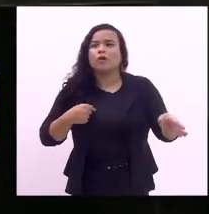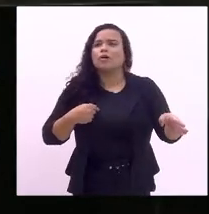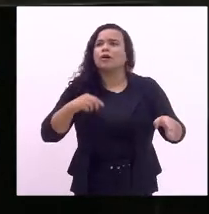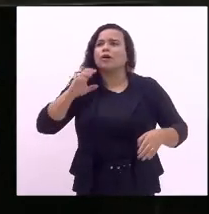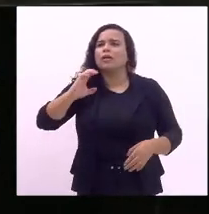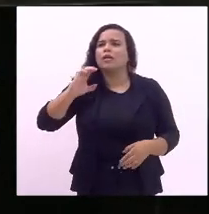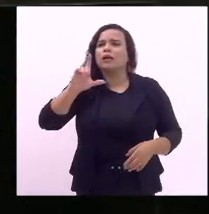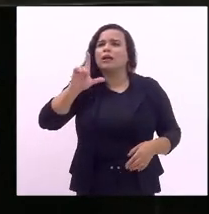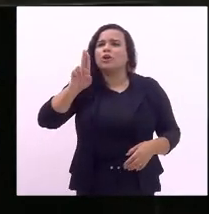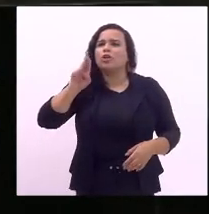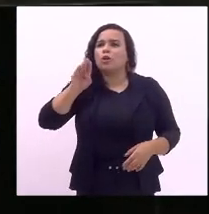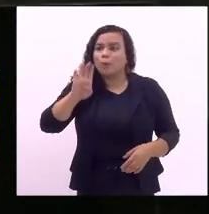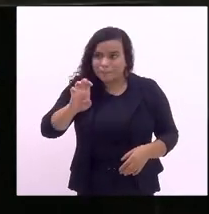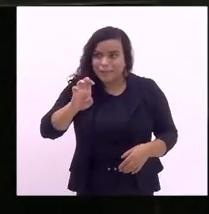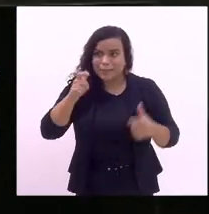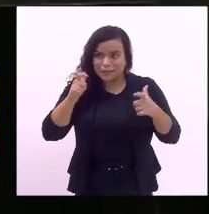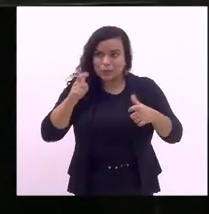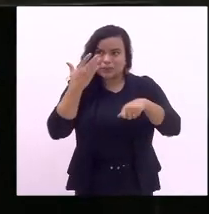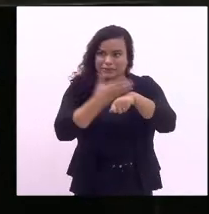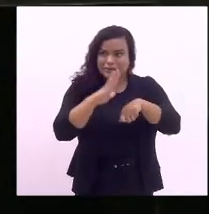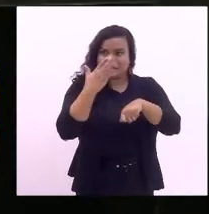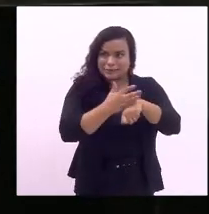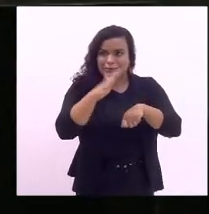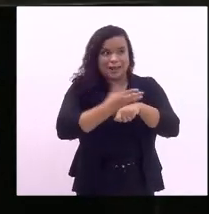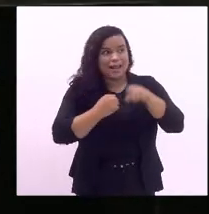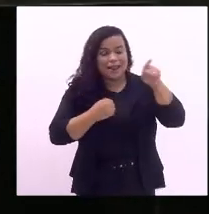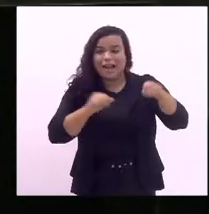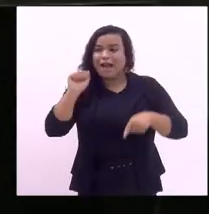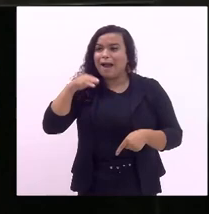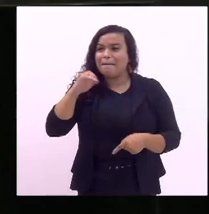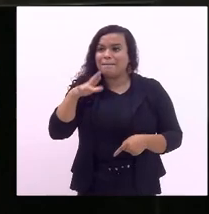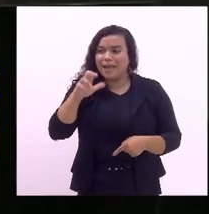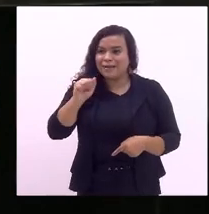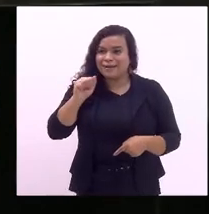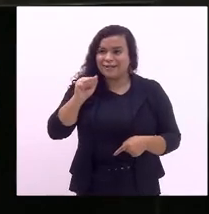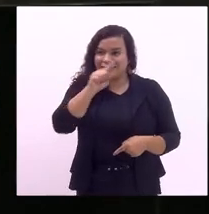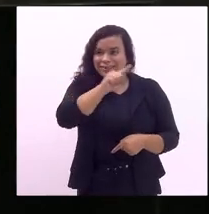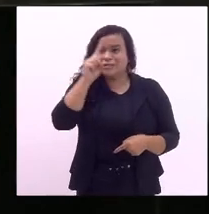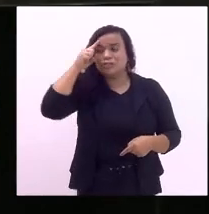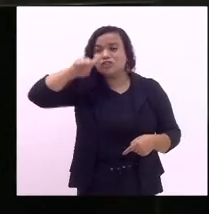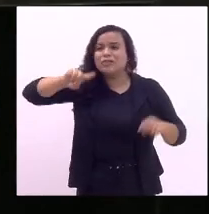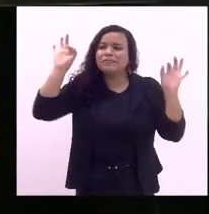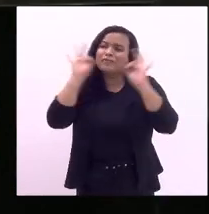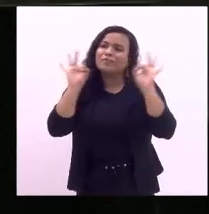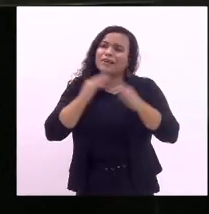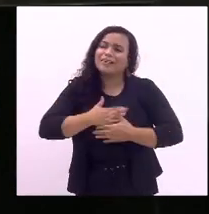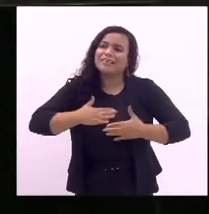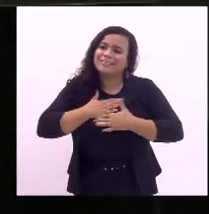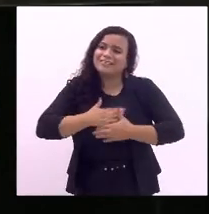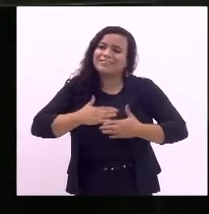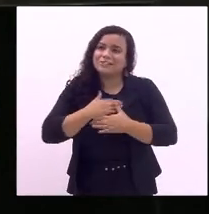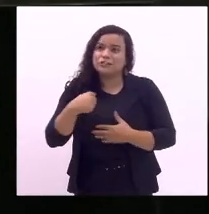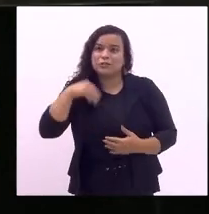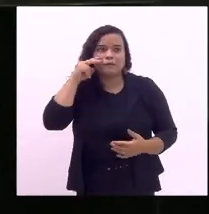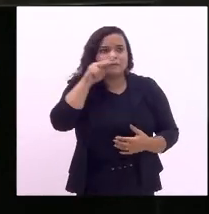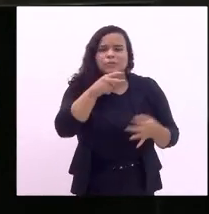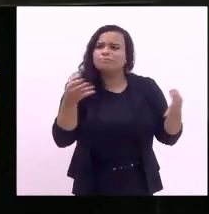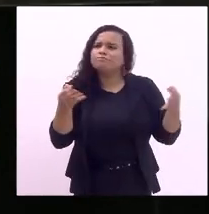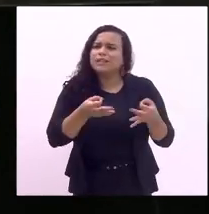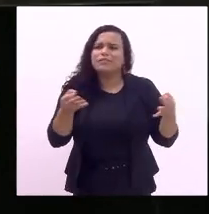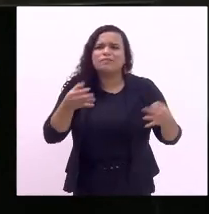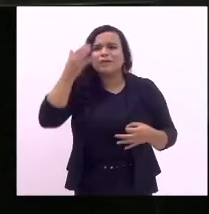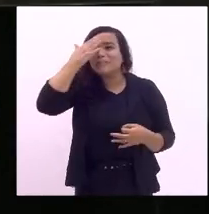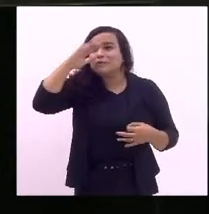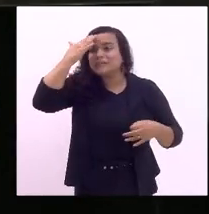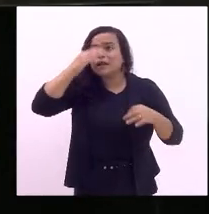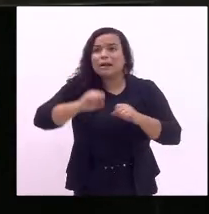América. Foi um dia muito feliz para mim. E ali eu entendi perfeitamente que estar